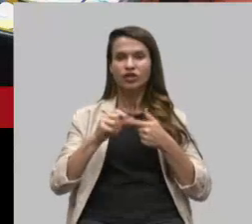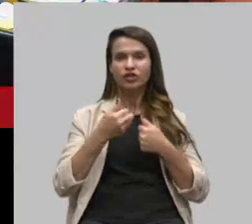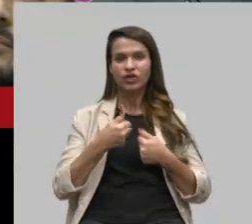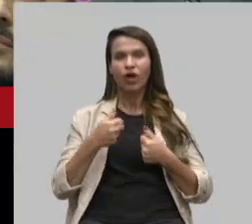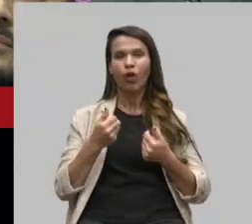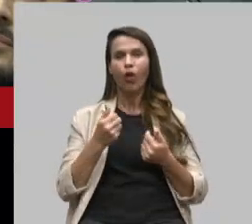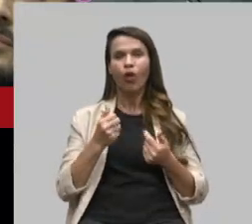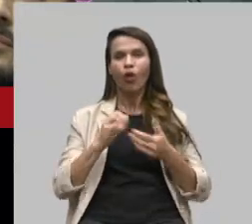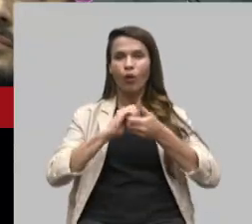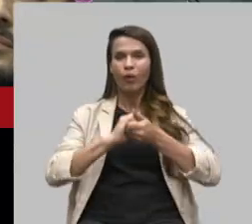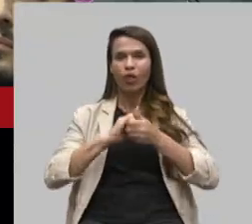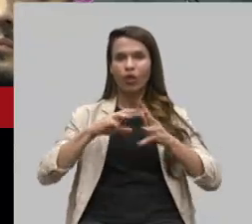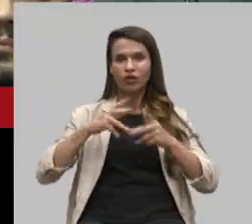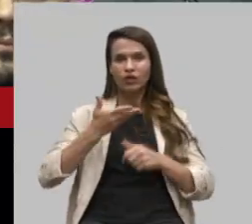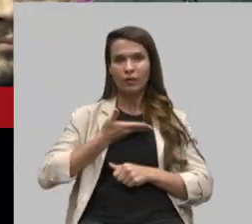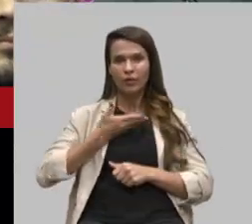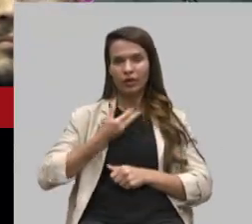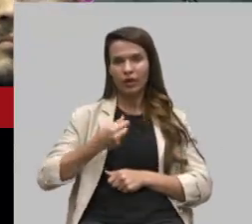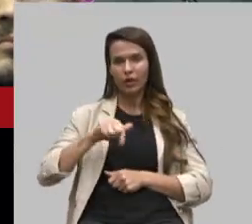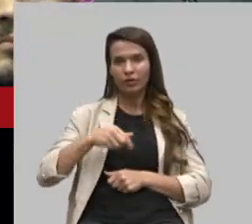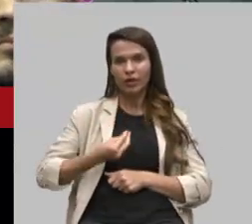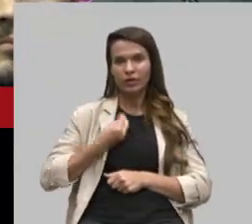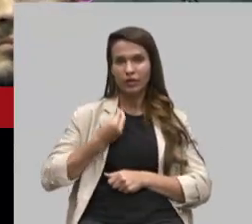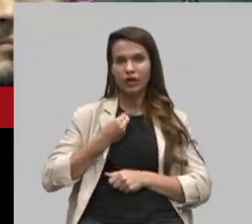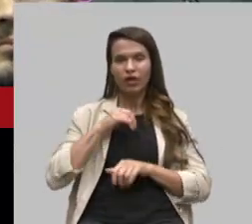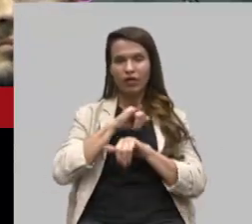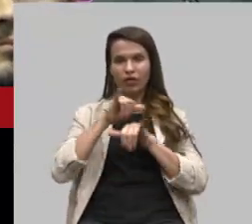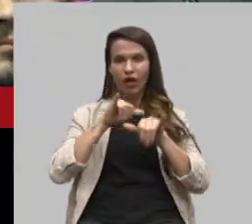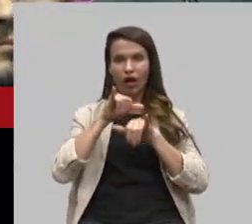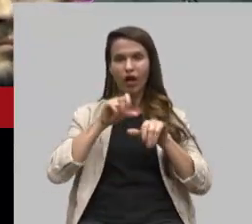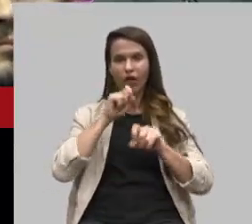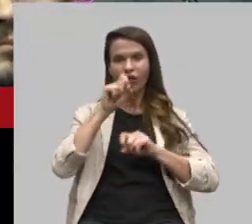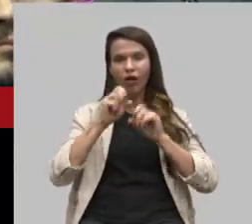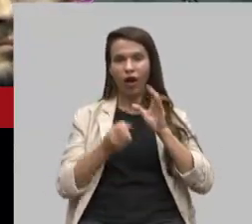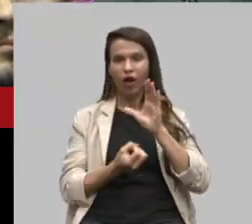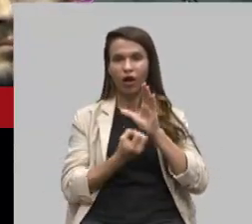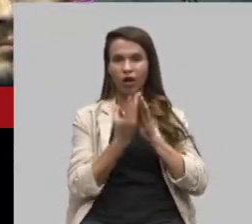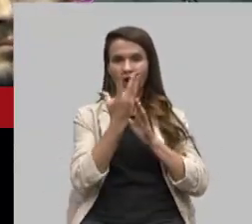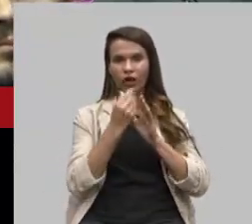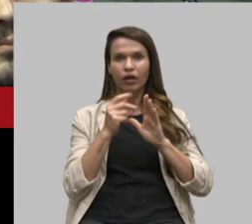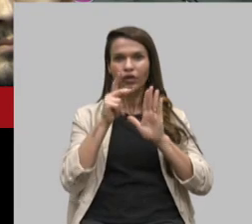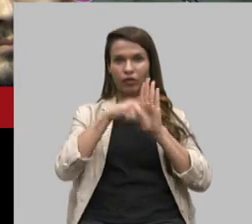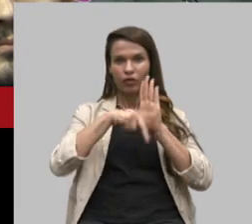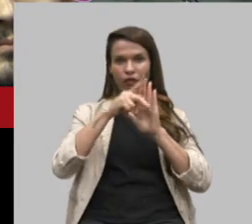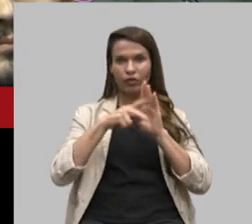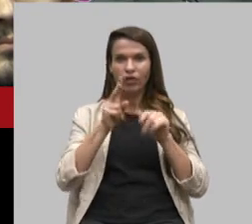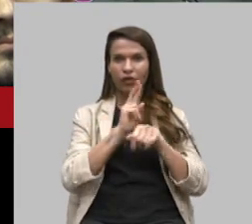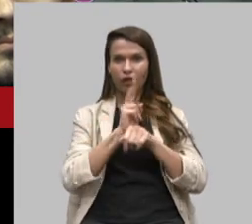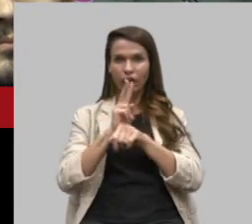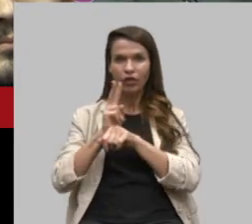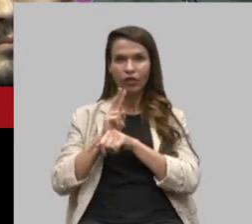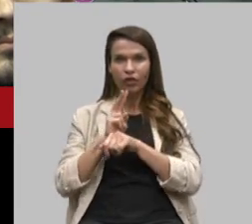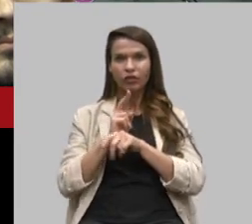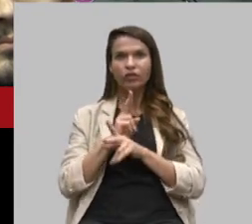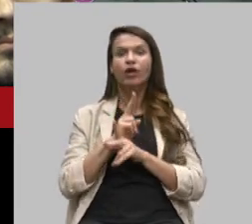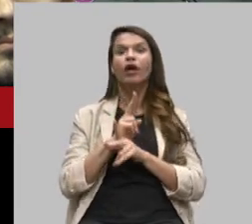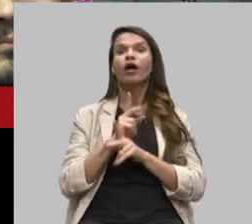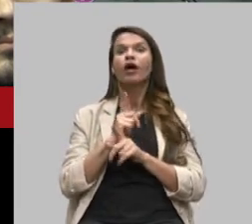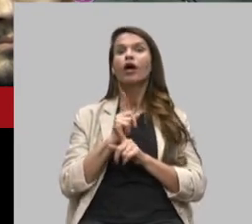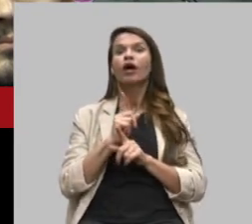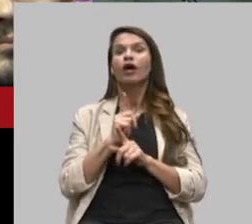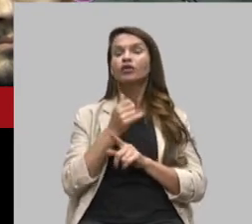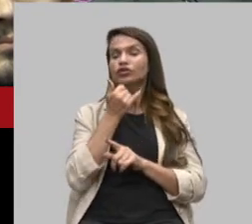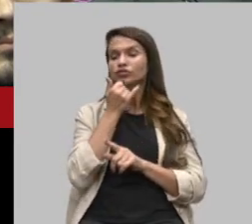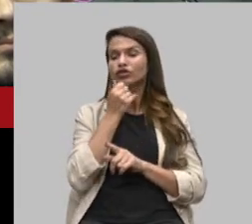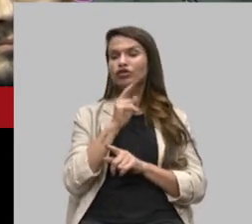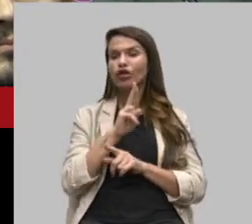presentes e dizer a criação de um programa para a fiscalização da seu nome seu nome sua cidade por favor meu nome